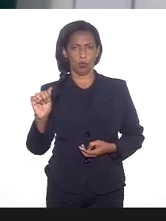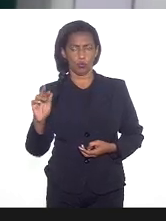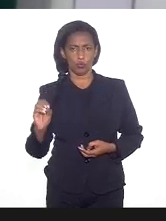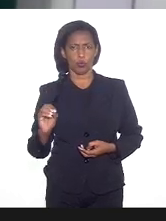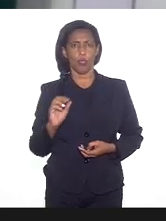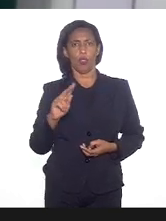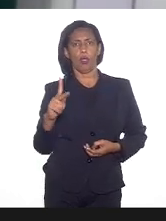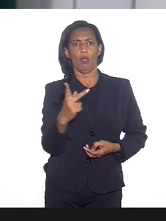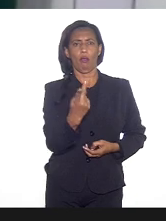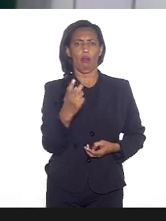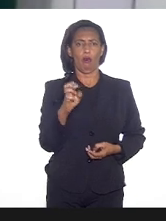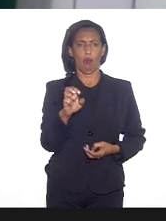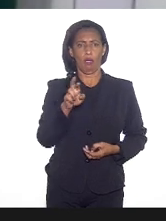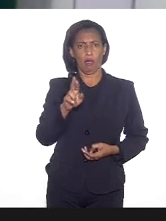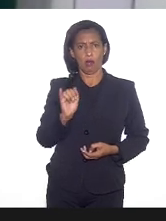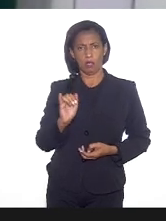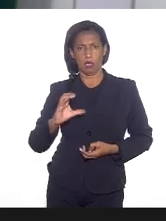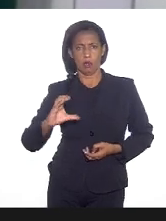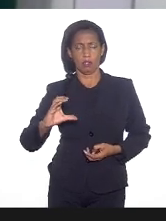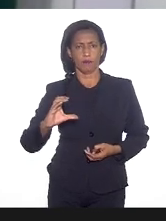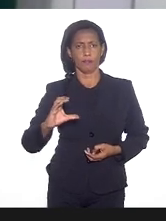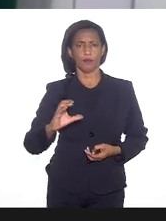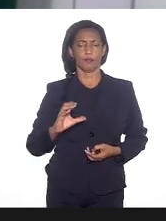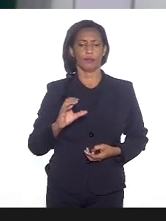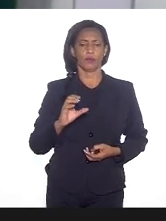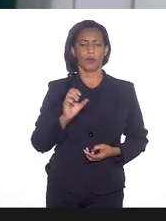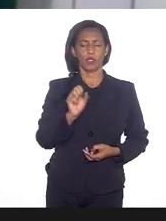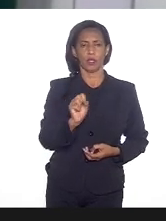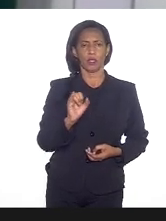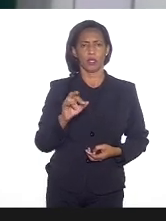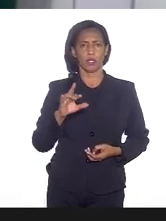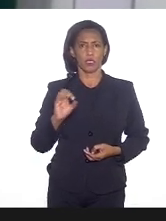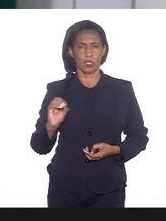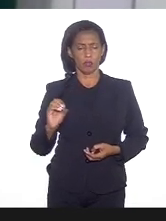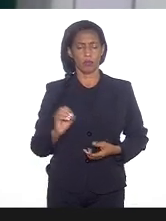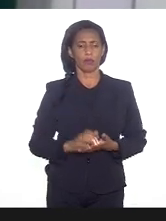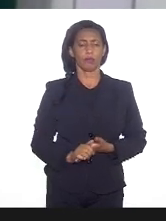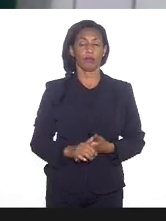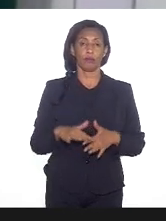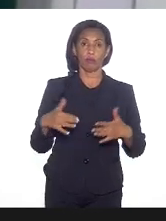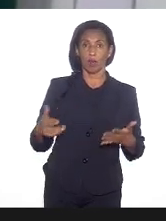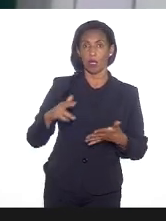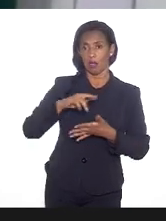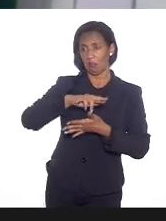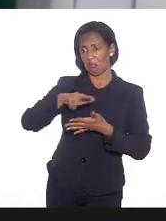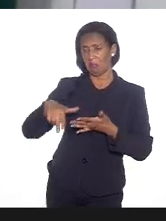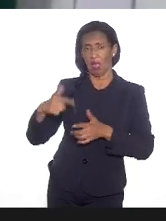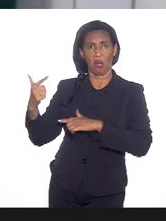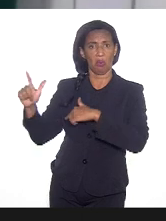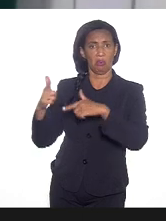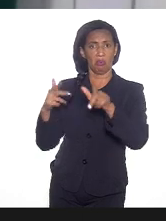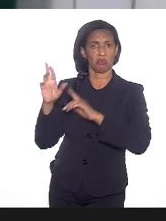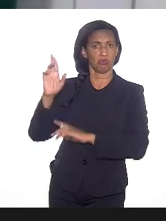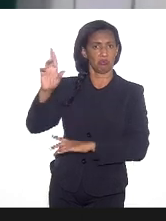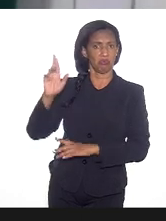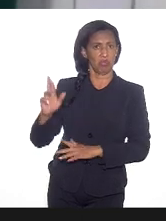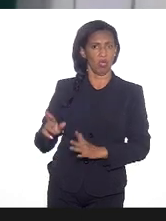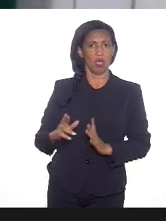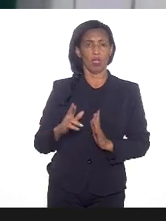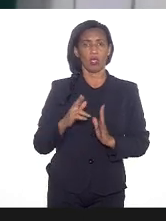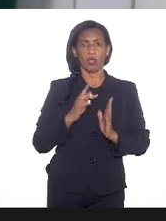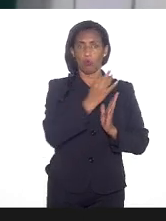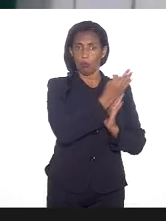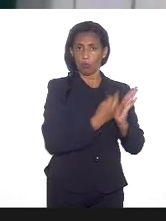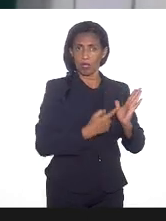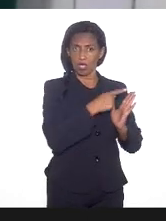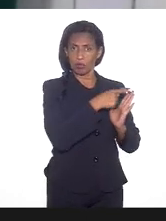Eric Tavares Ribeiro, o senhor Ciro Mauro Giannini. Em relação a outros personagens que o relatório identificou